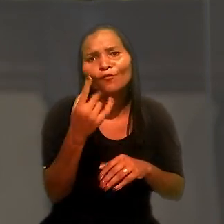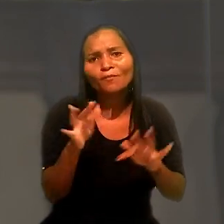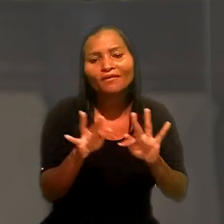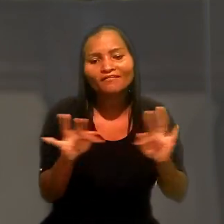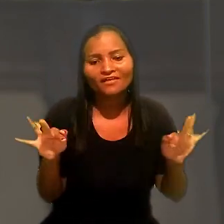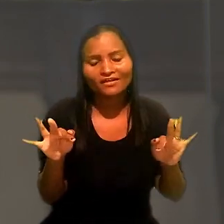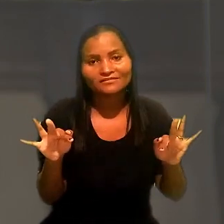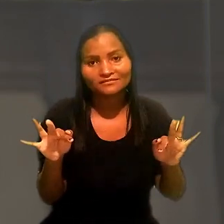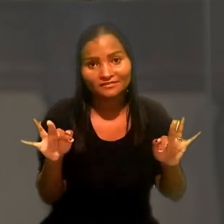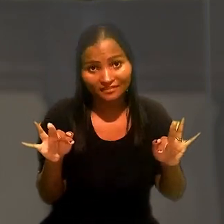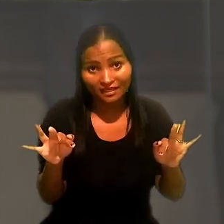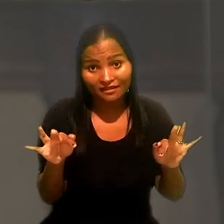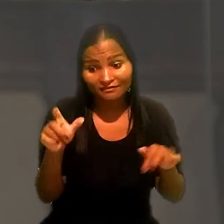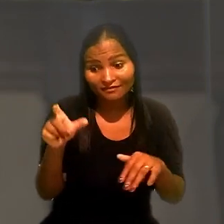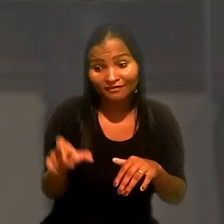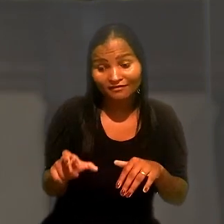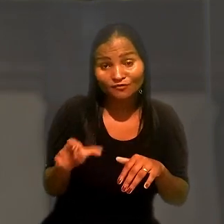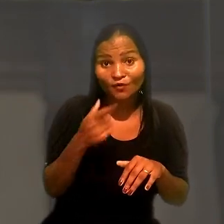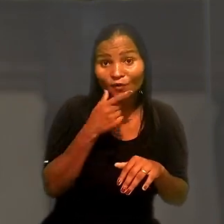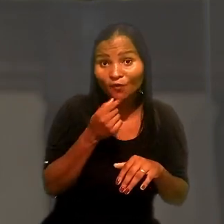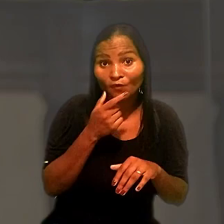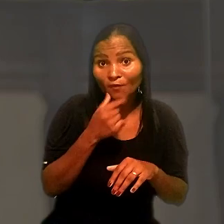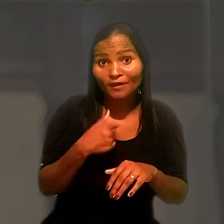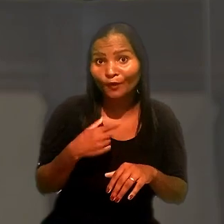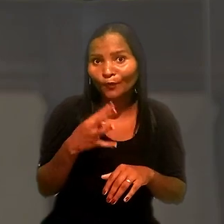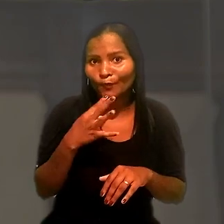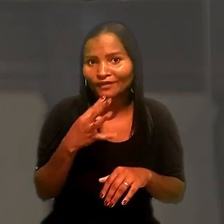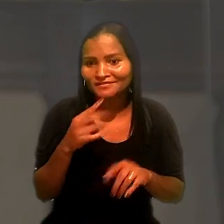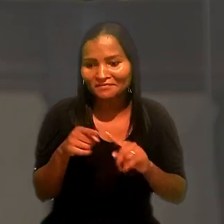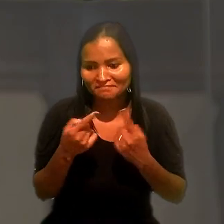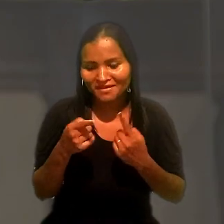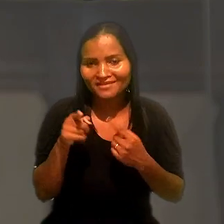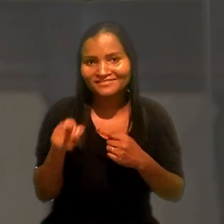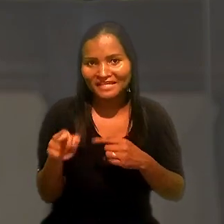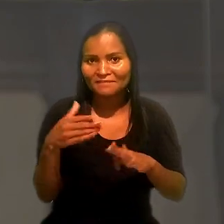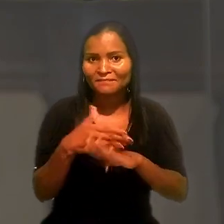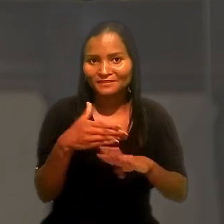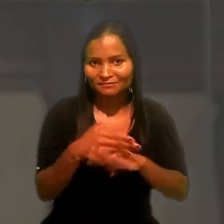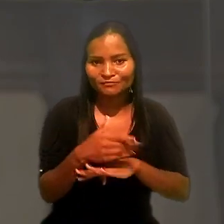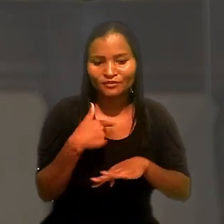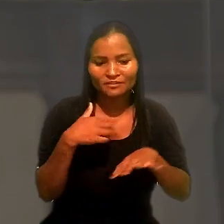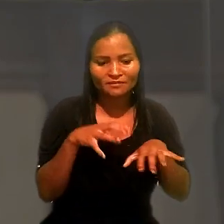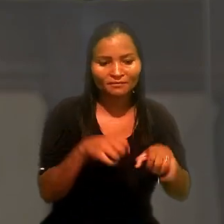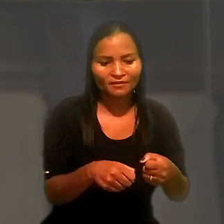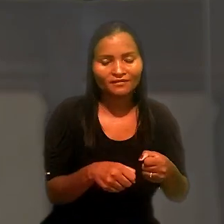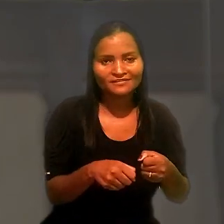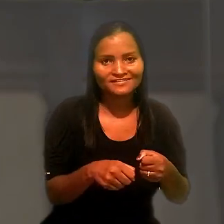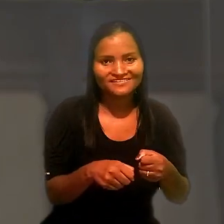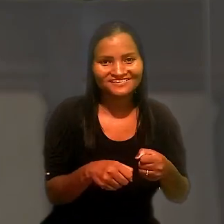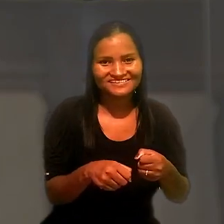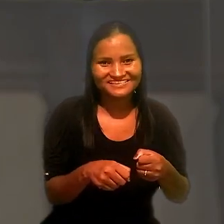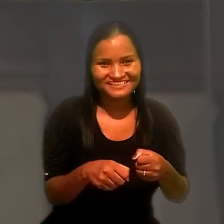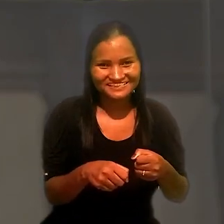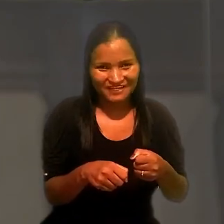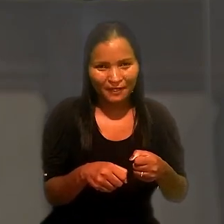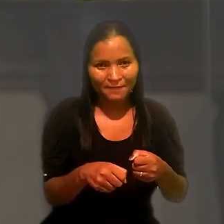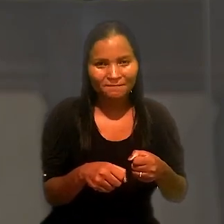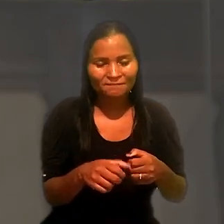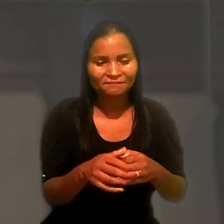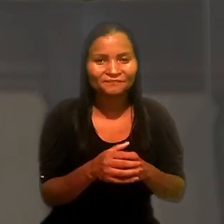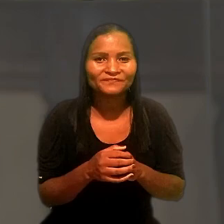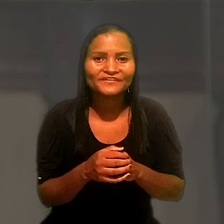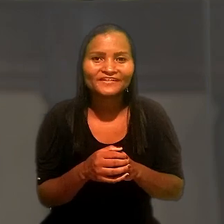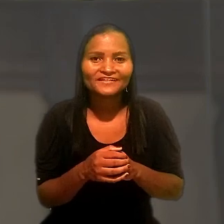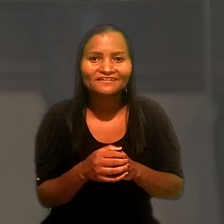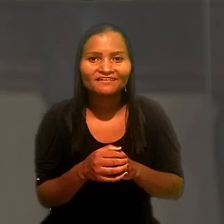do Abdias do Nascimento, que eu não conhecia pessoalmente, esteve à minha posse. Ele foi constituinte na